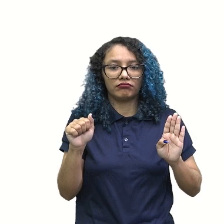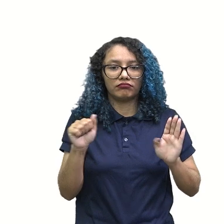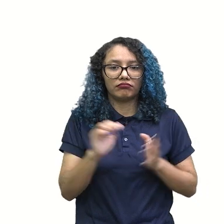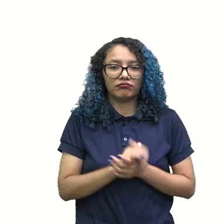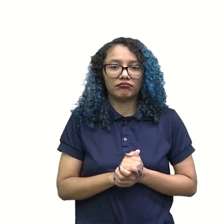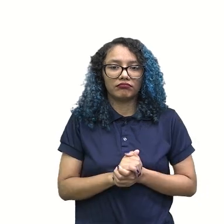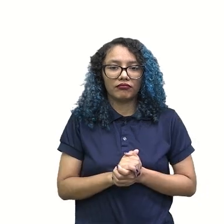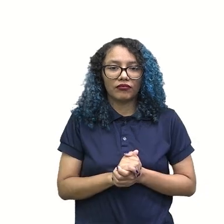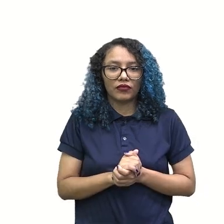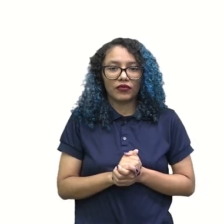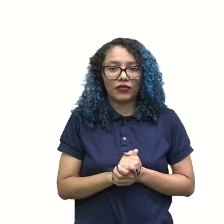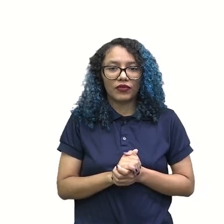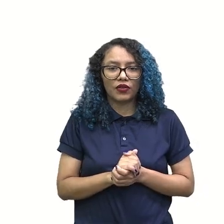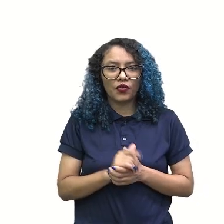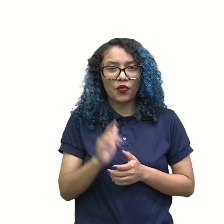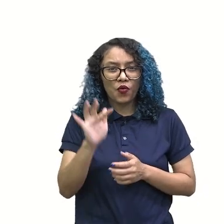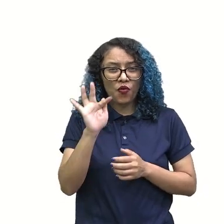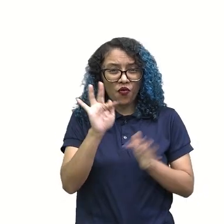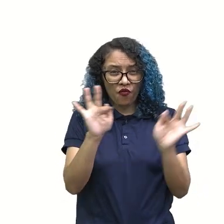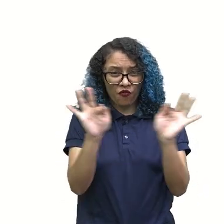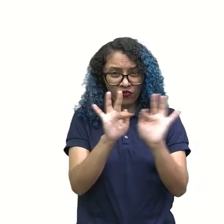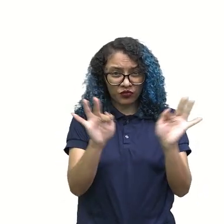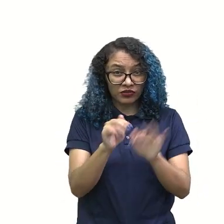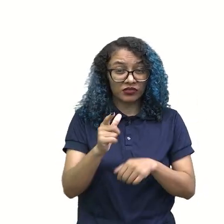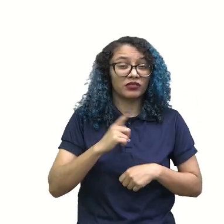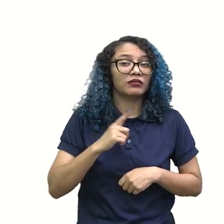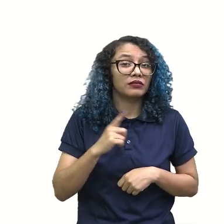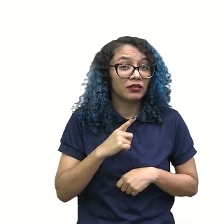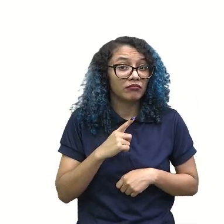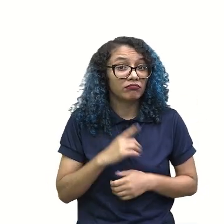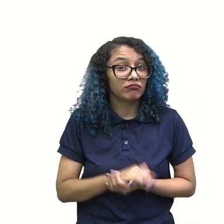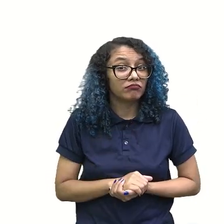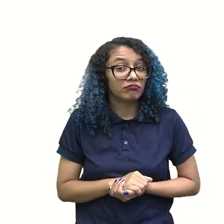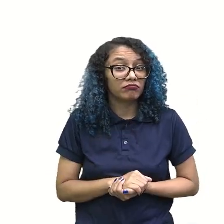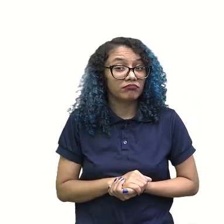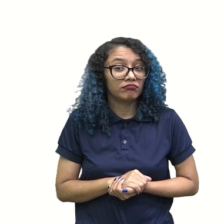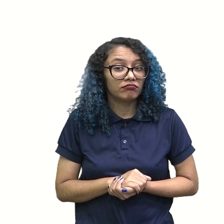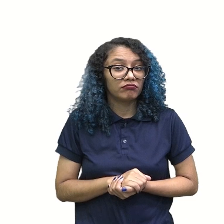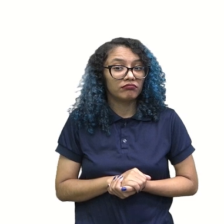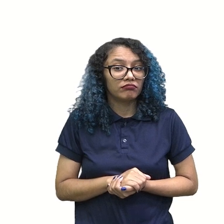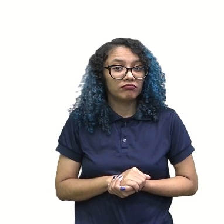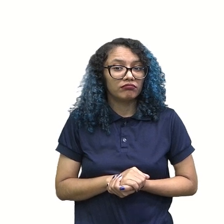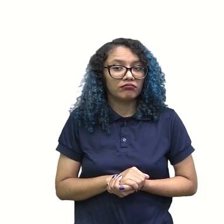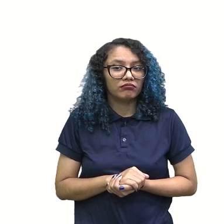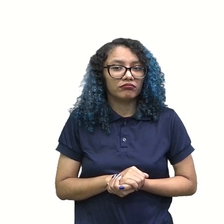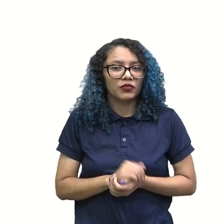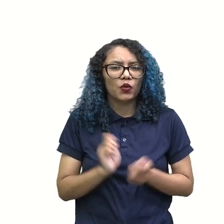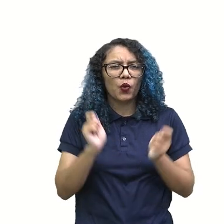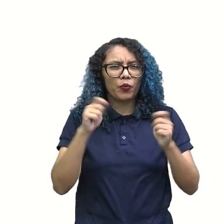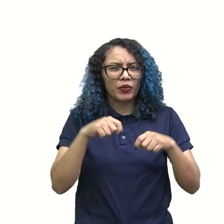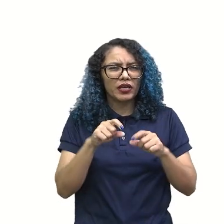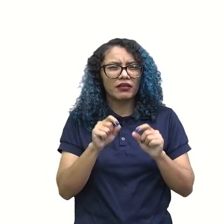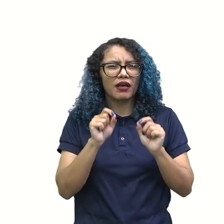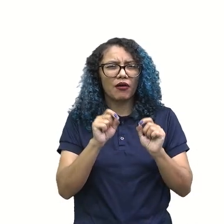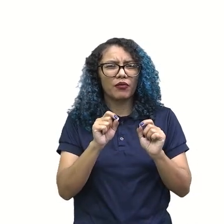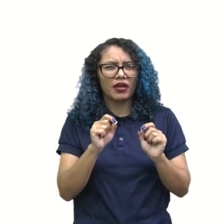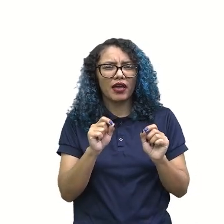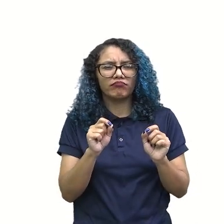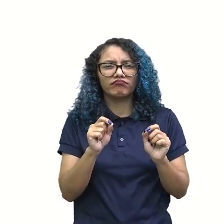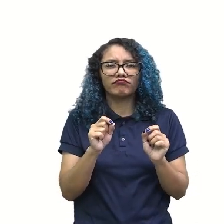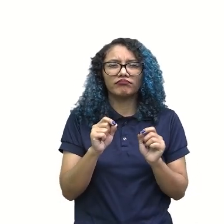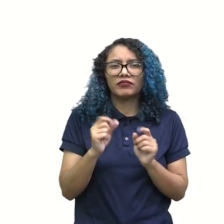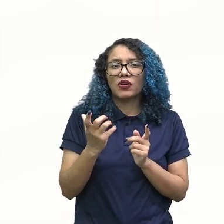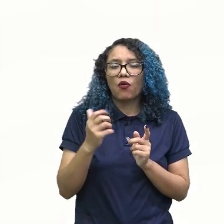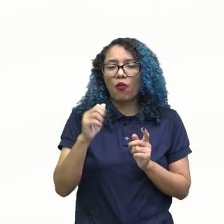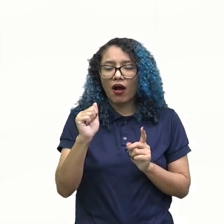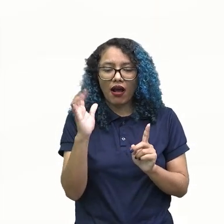havendo uma função? Deixa eu até escrever aqui. Será que eu estou diante de uma função de A em B? Ficou na